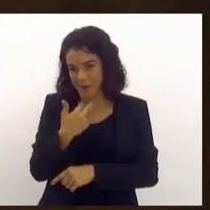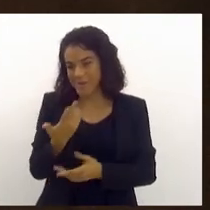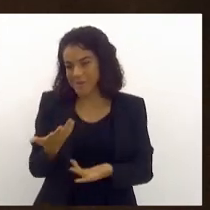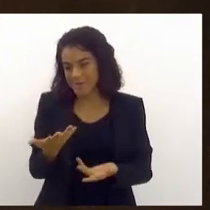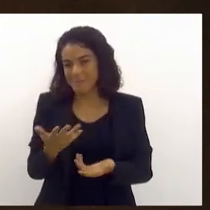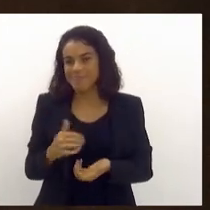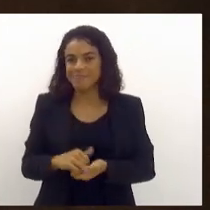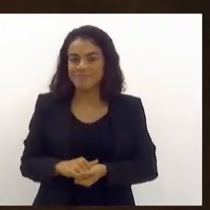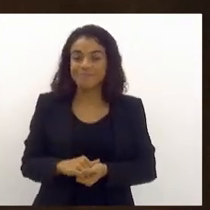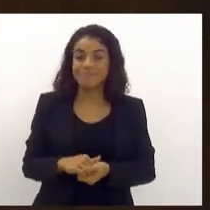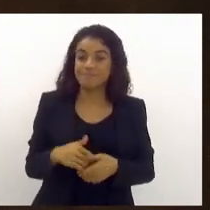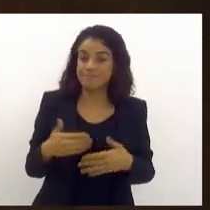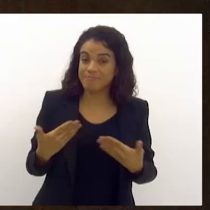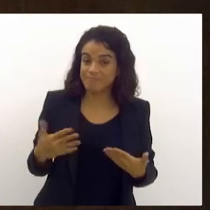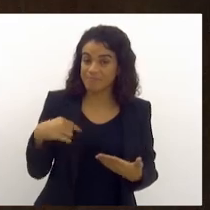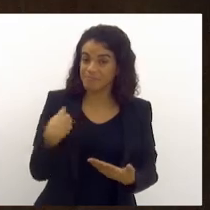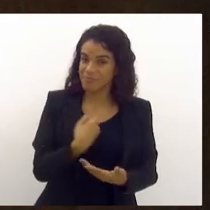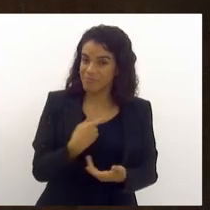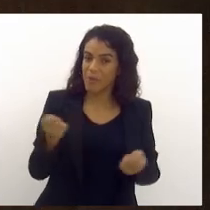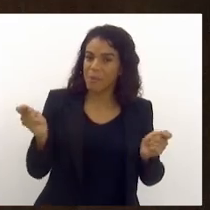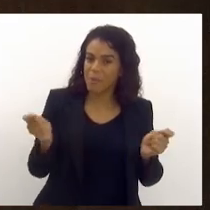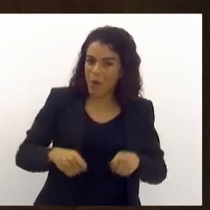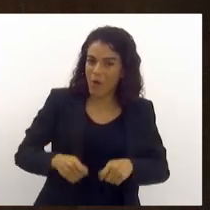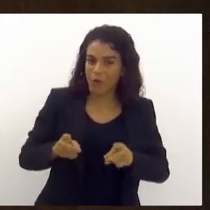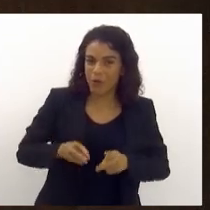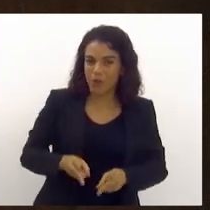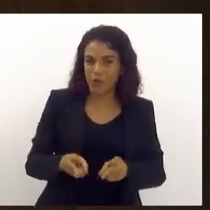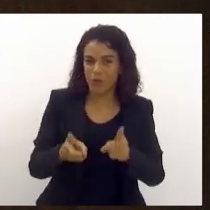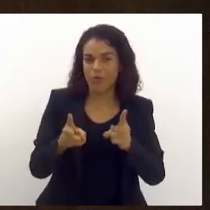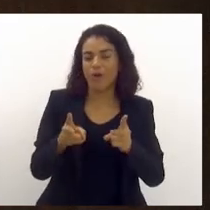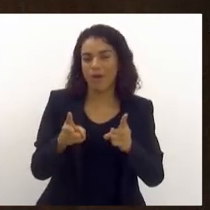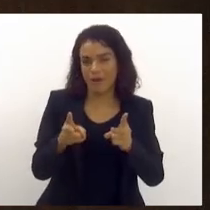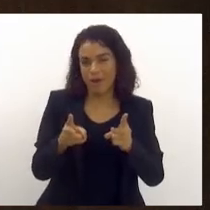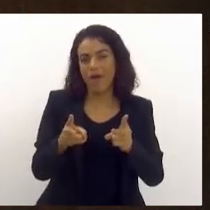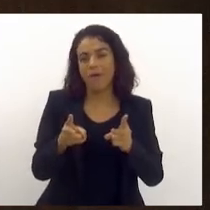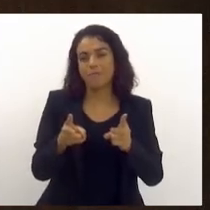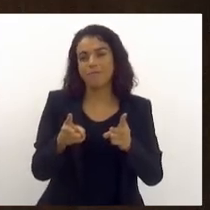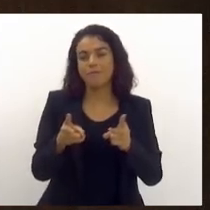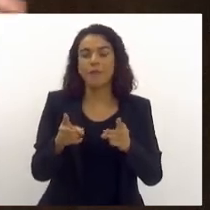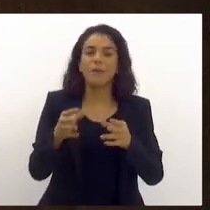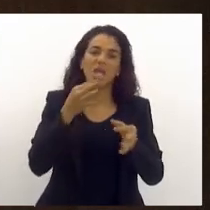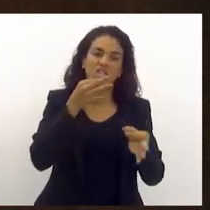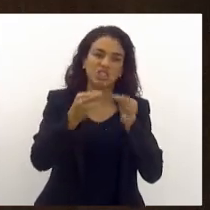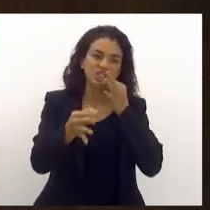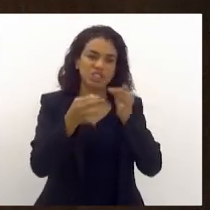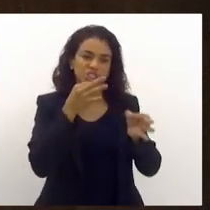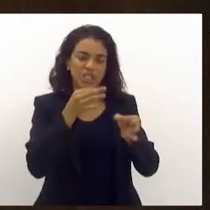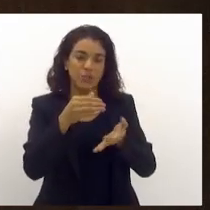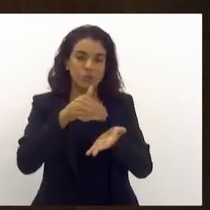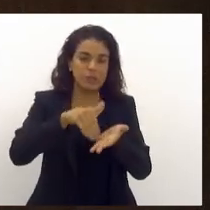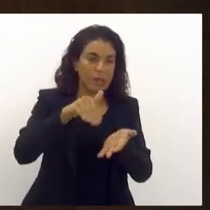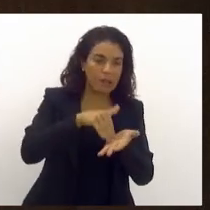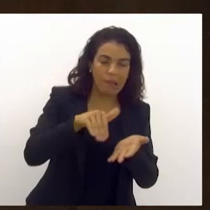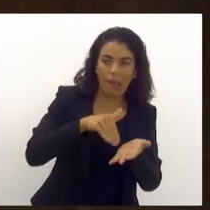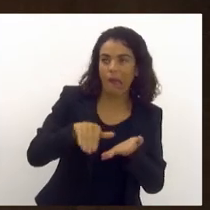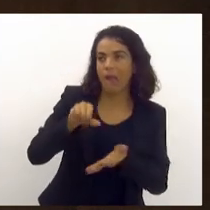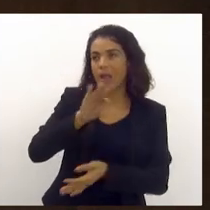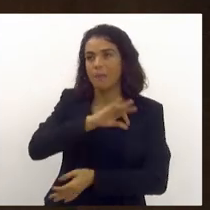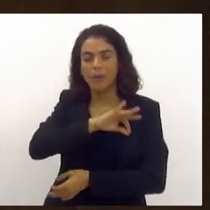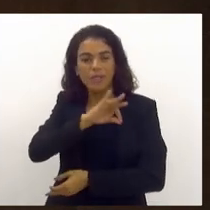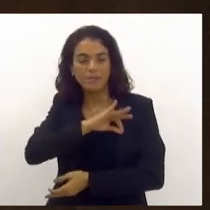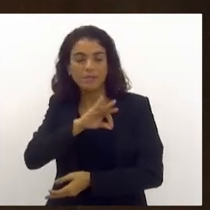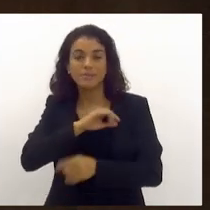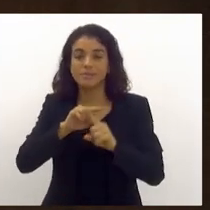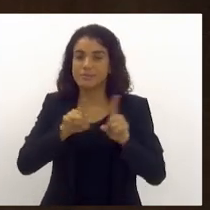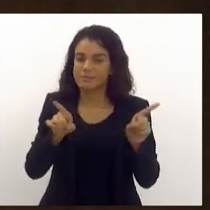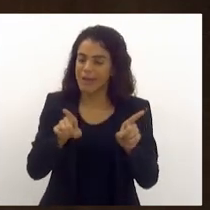presidente, a gente pode continuar jogando para a plateia, a gente pode continuar criticando o secretário, as polícias, mas